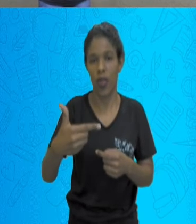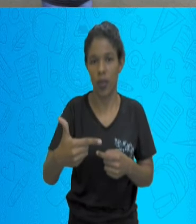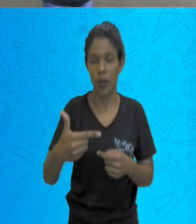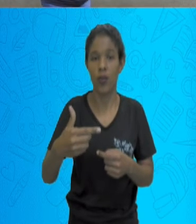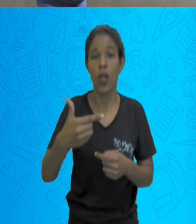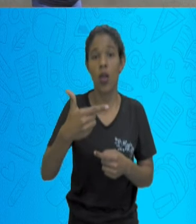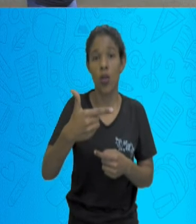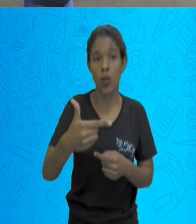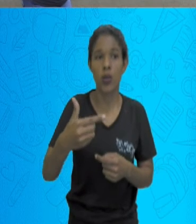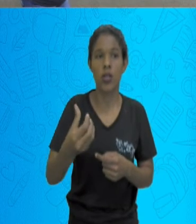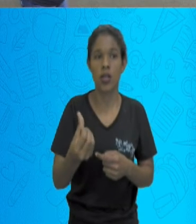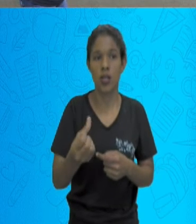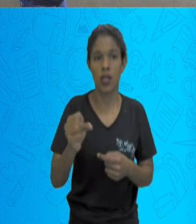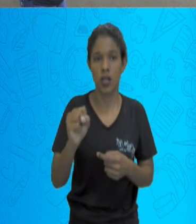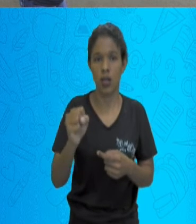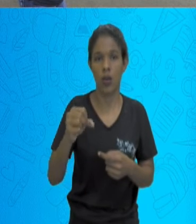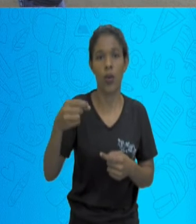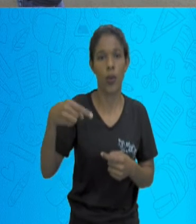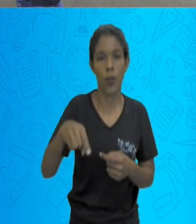268.100.